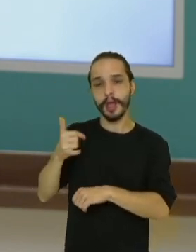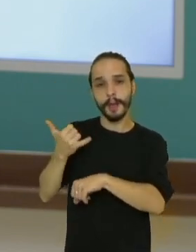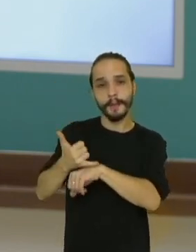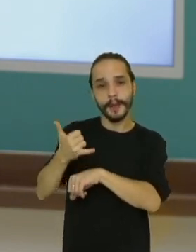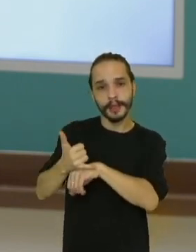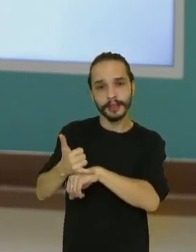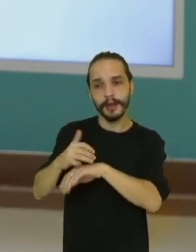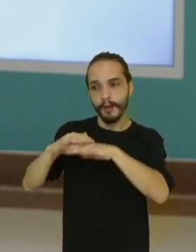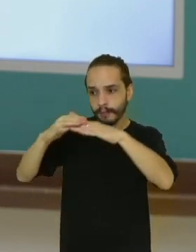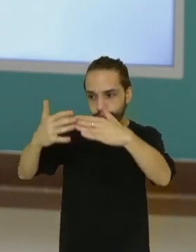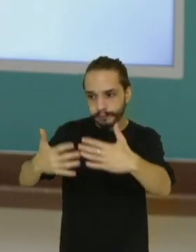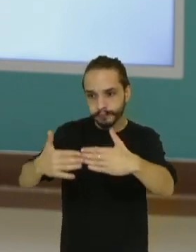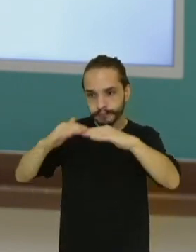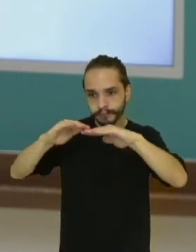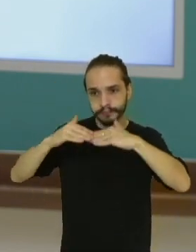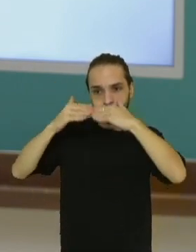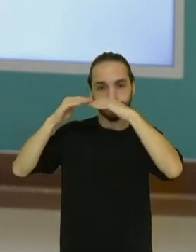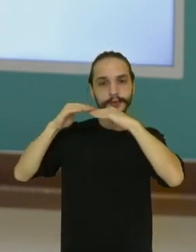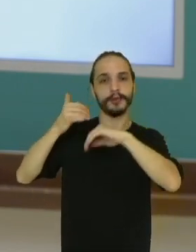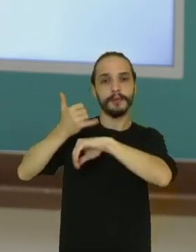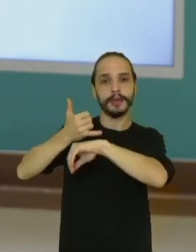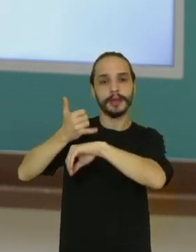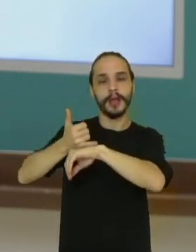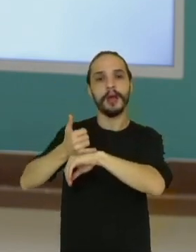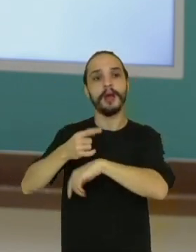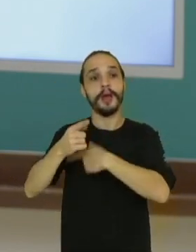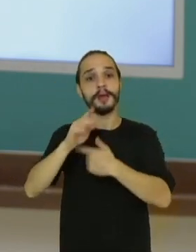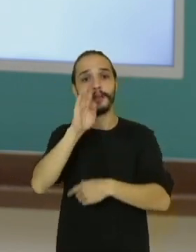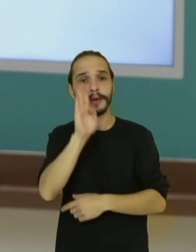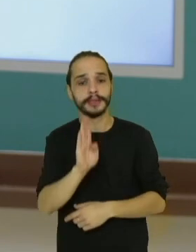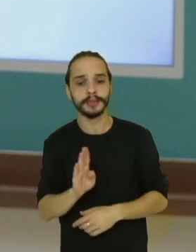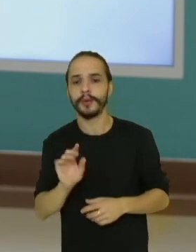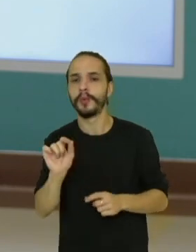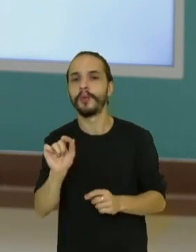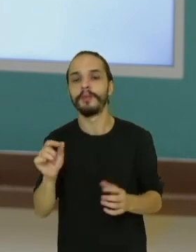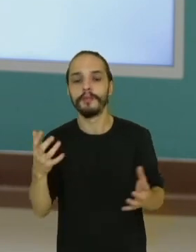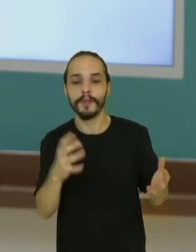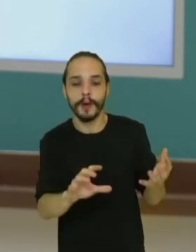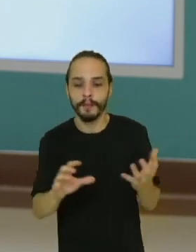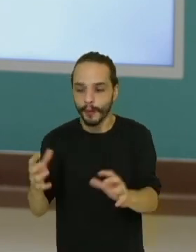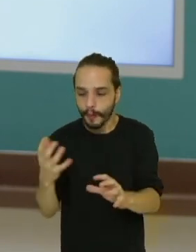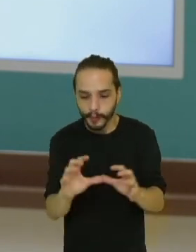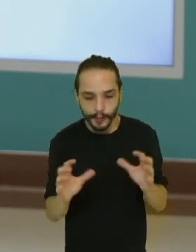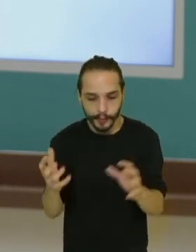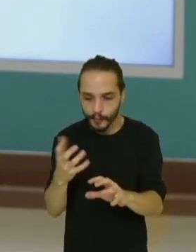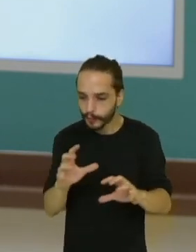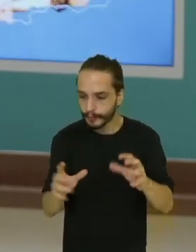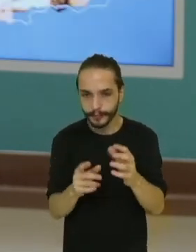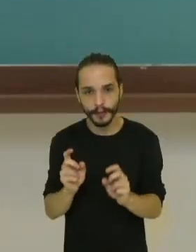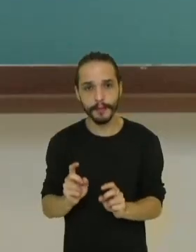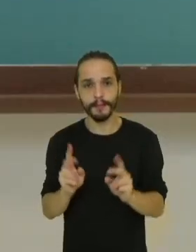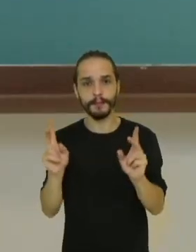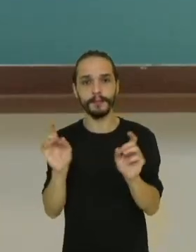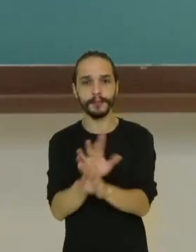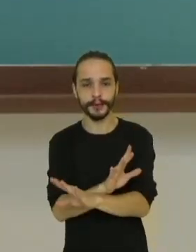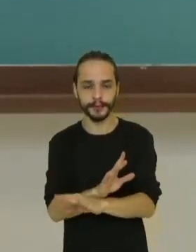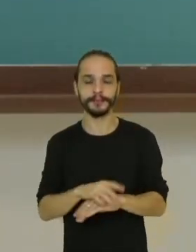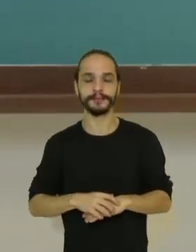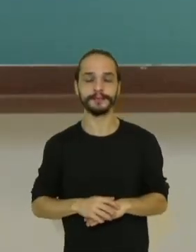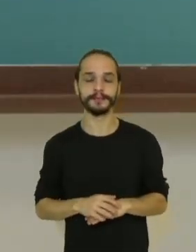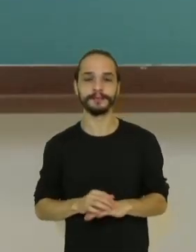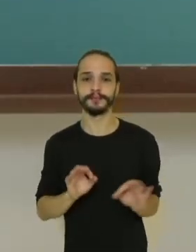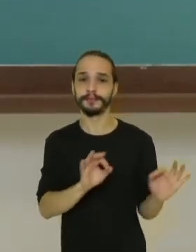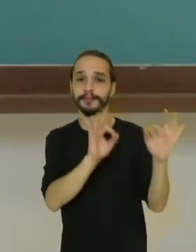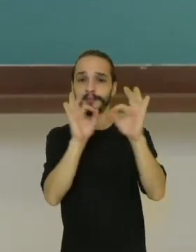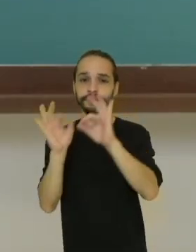uma ideia, né, de como que a divisão internacional do trabalho está acontecendo atualmente, ok? Muito bem, então nós vimos então